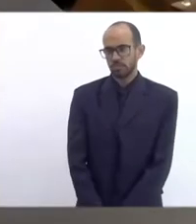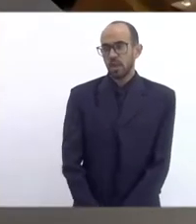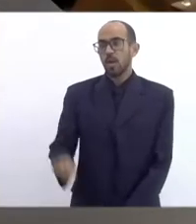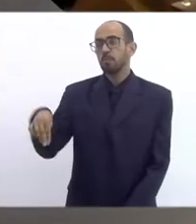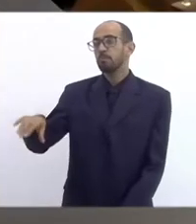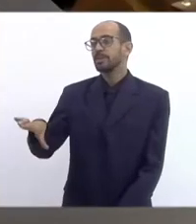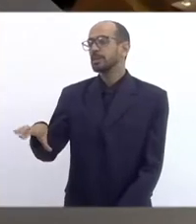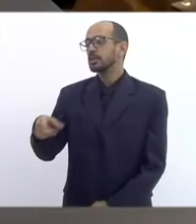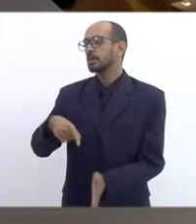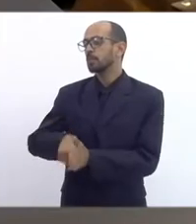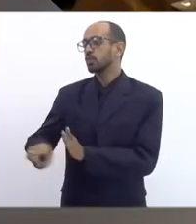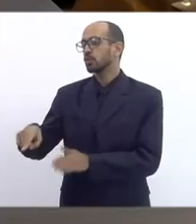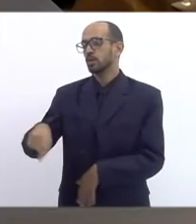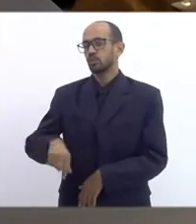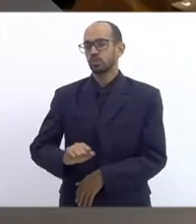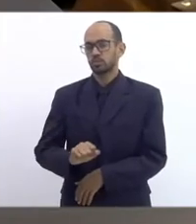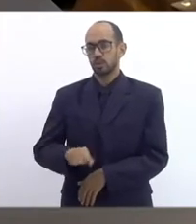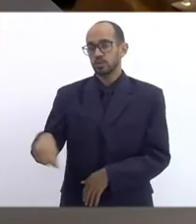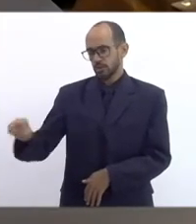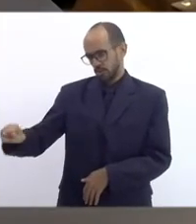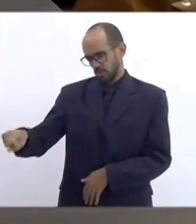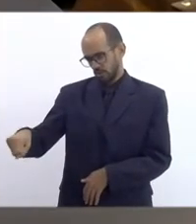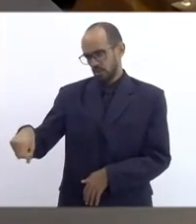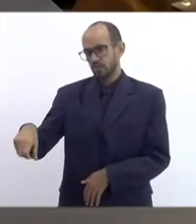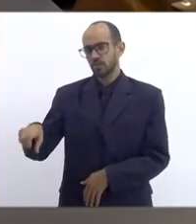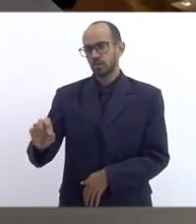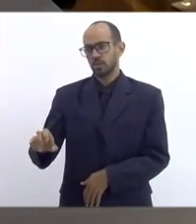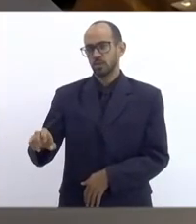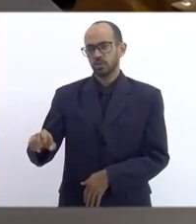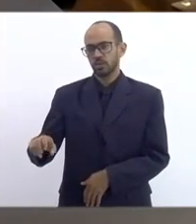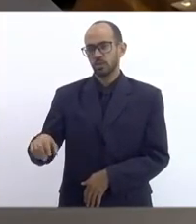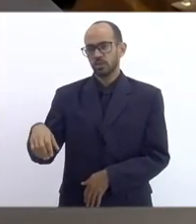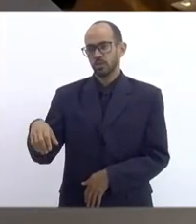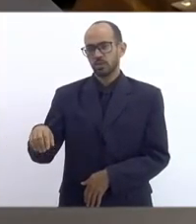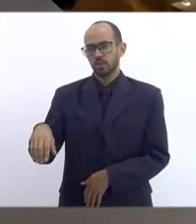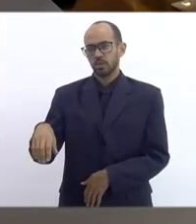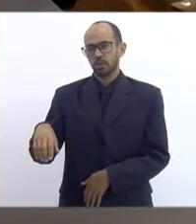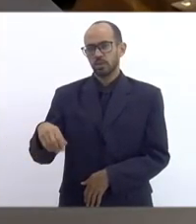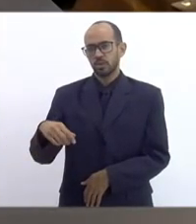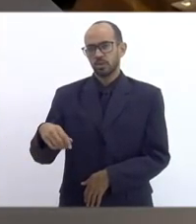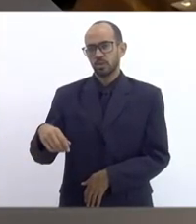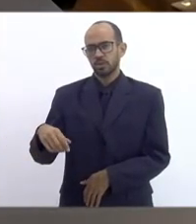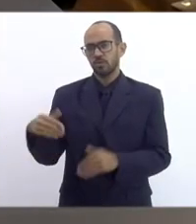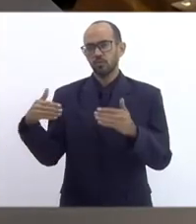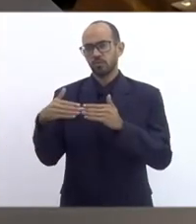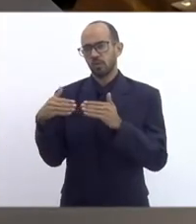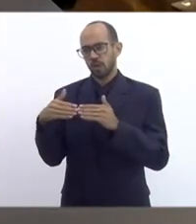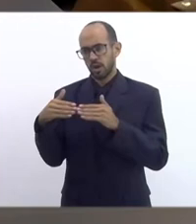no 50 ou no 51? No 47, no 50. No 47 a gente aprovou favorável a todas as emendas, é por isso.